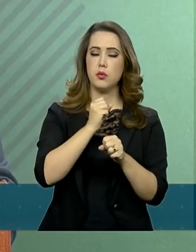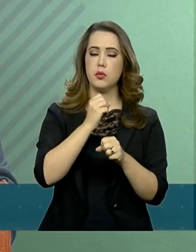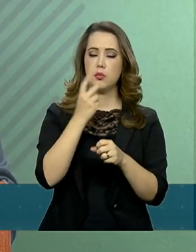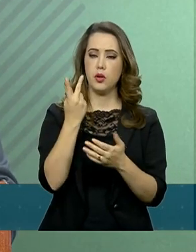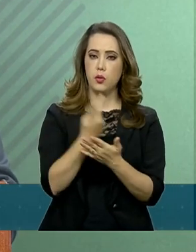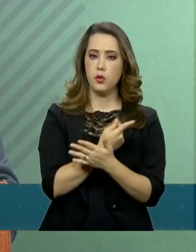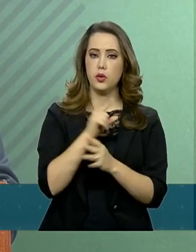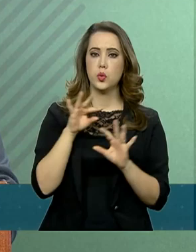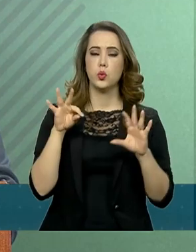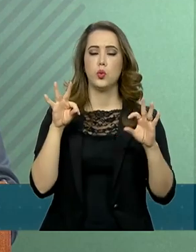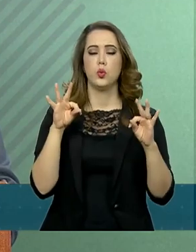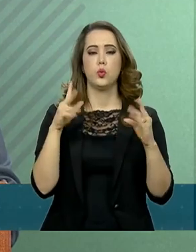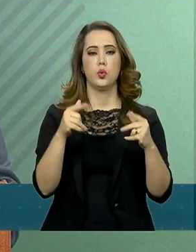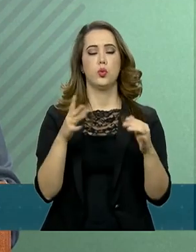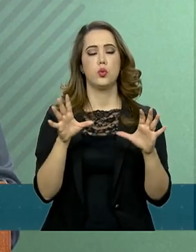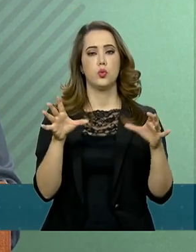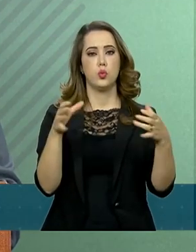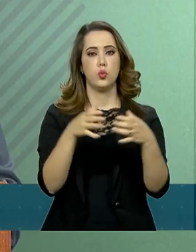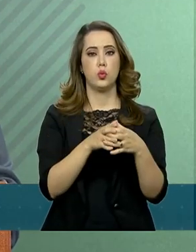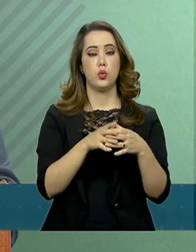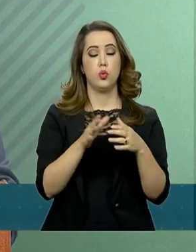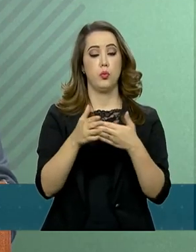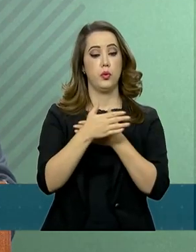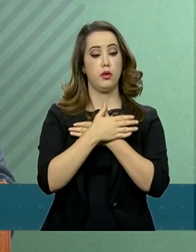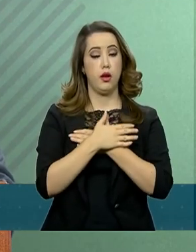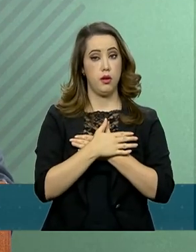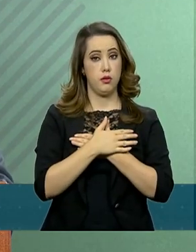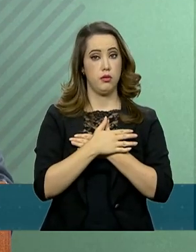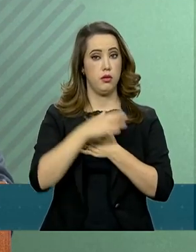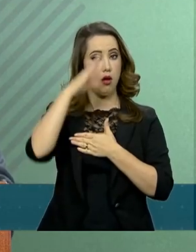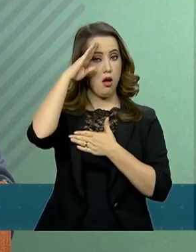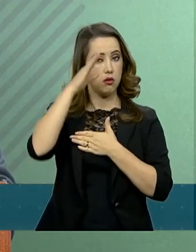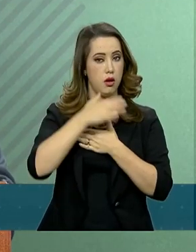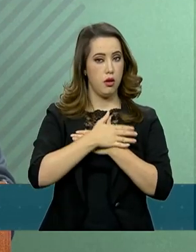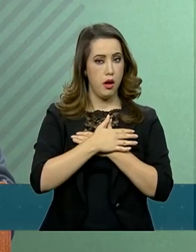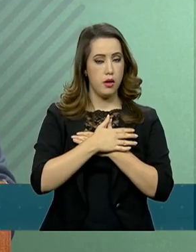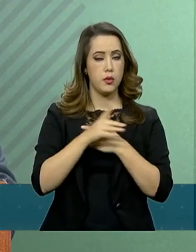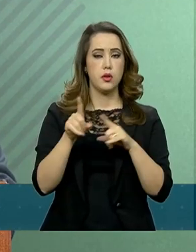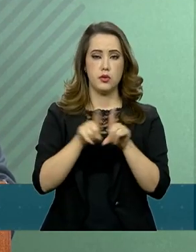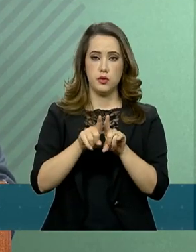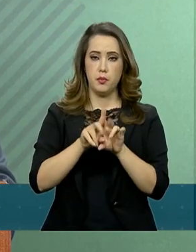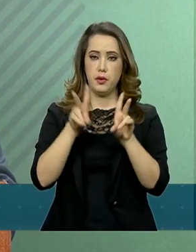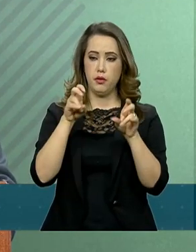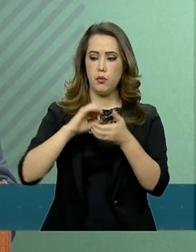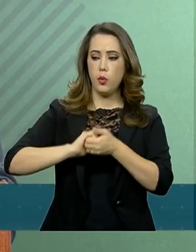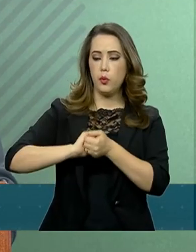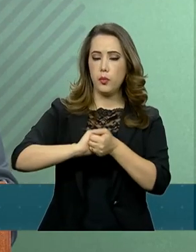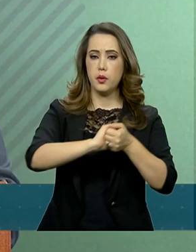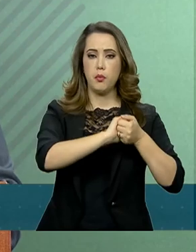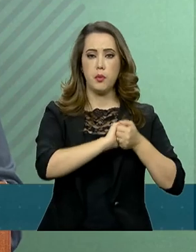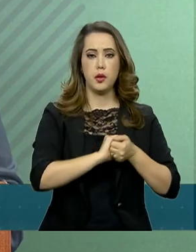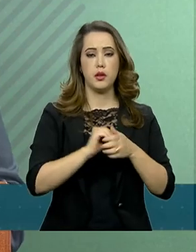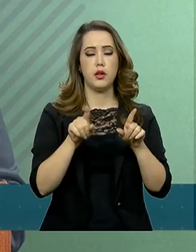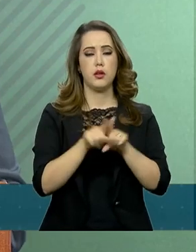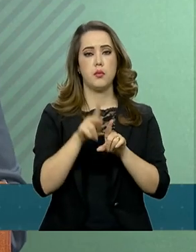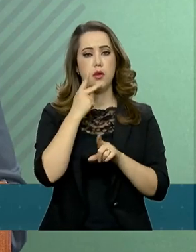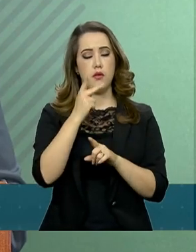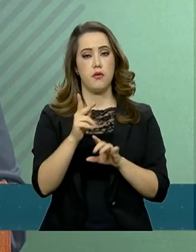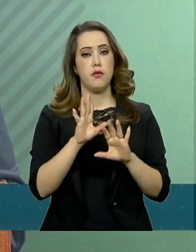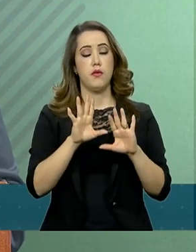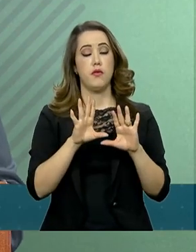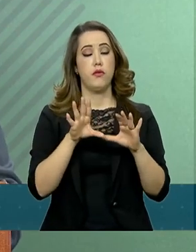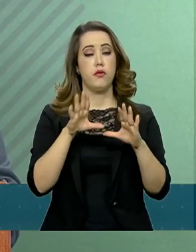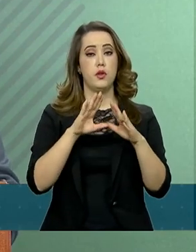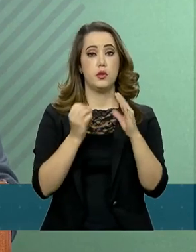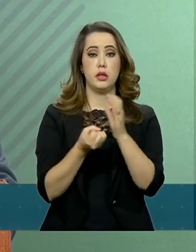aeronáutica além de cumprimentá-los o presidente tratou da instalação do colégio militar de são